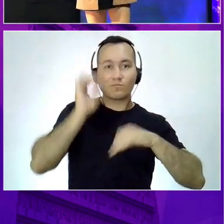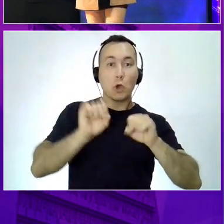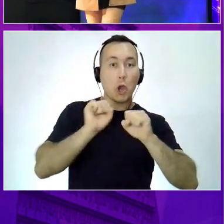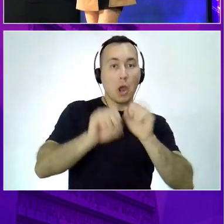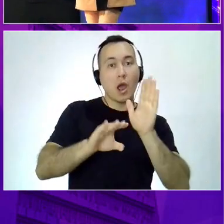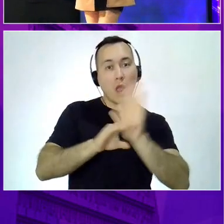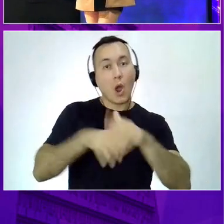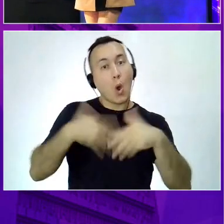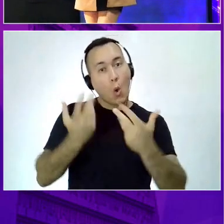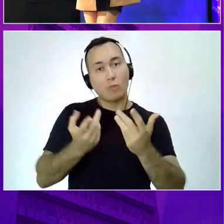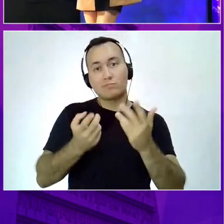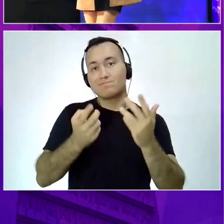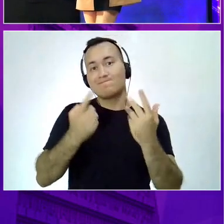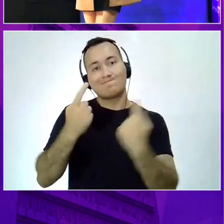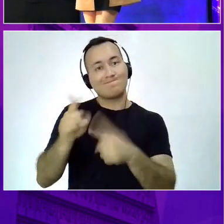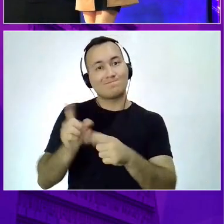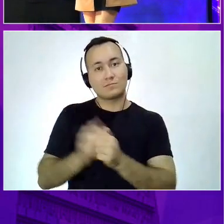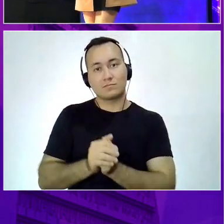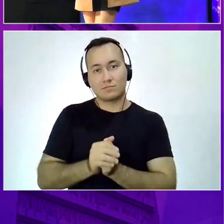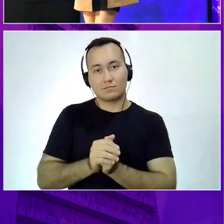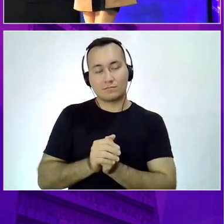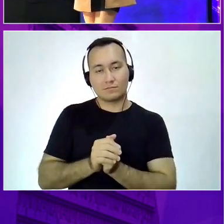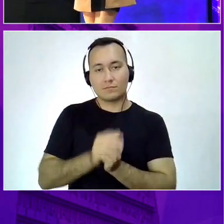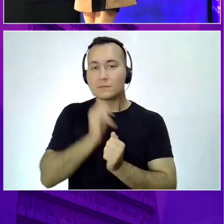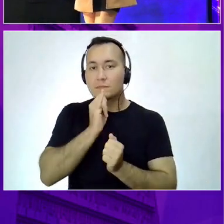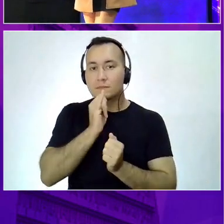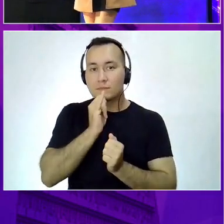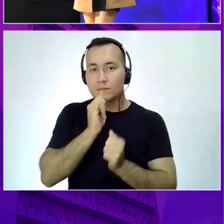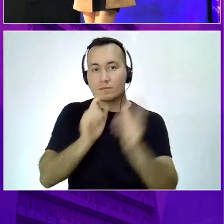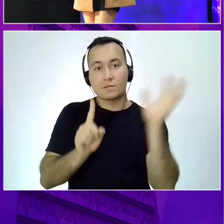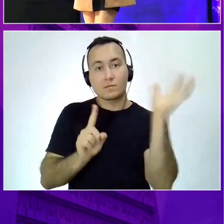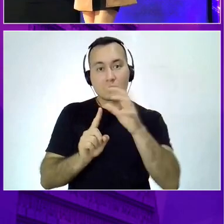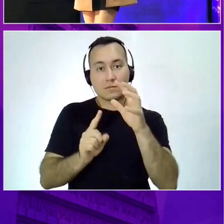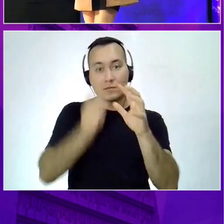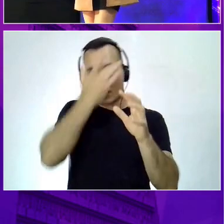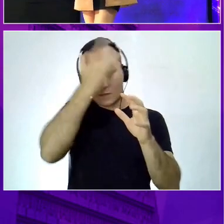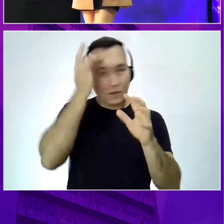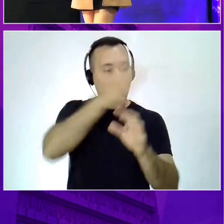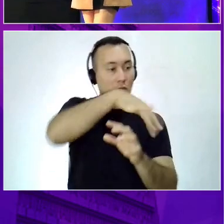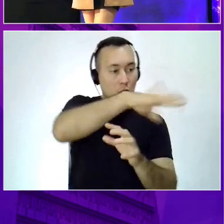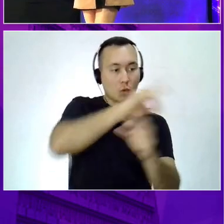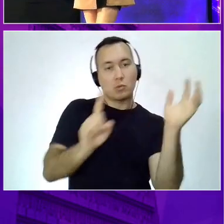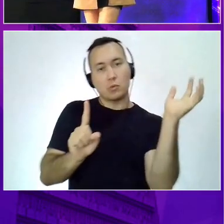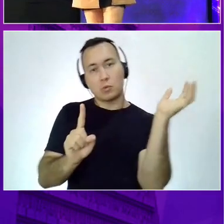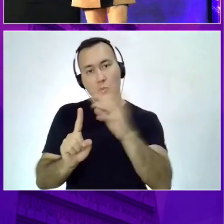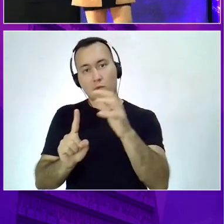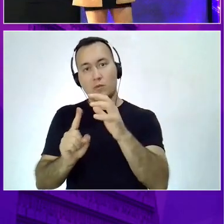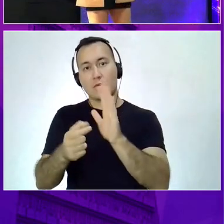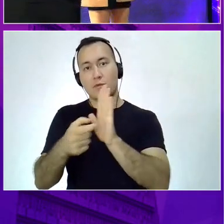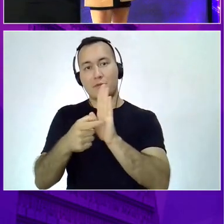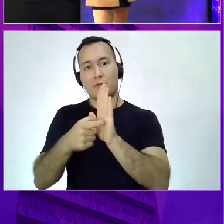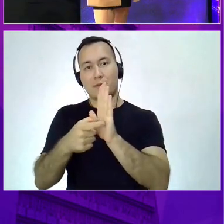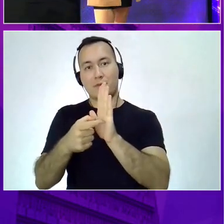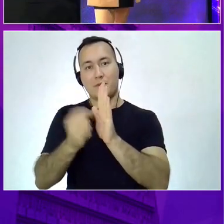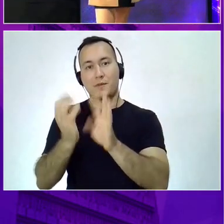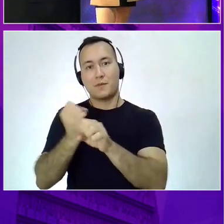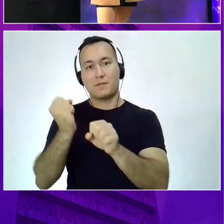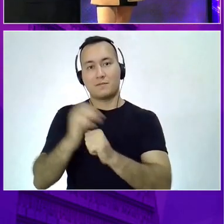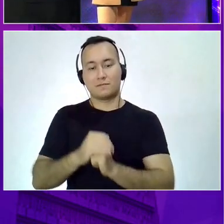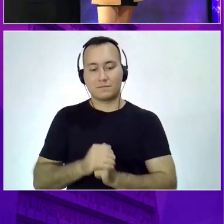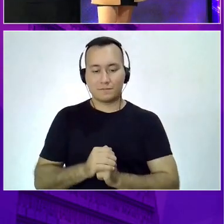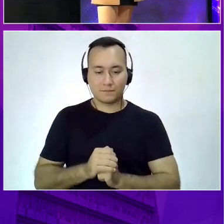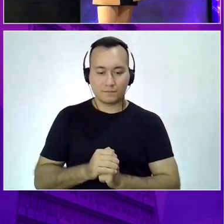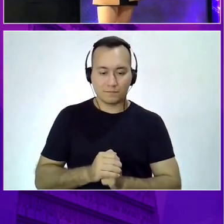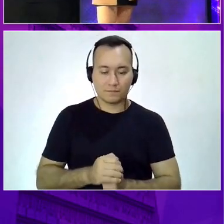tem quando a gente faz a divisão para microserviços é em relação à distribuição. Se você tem um